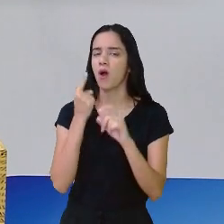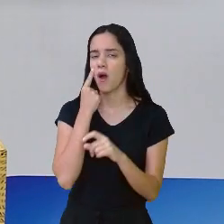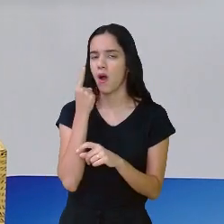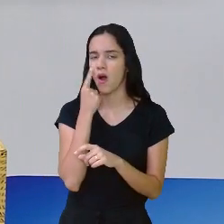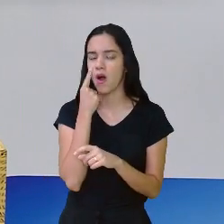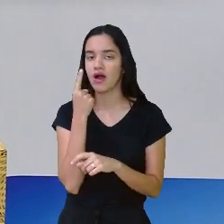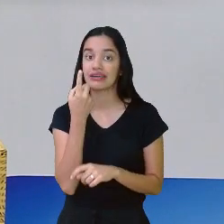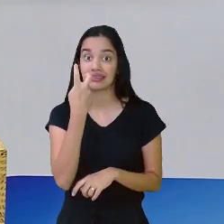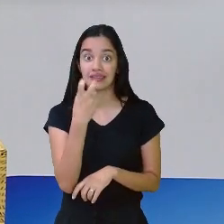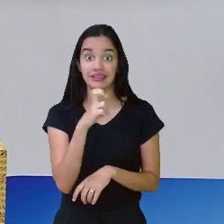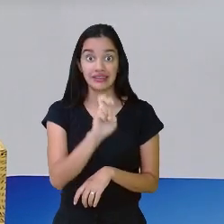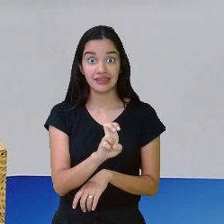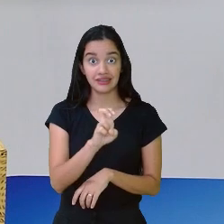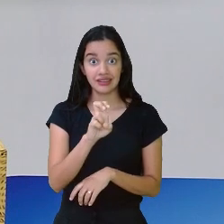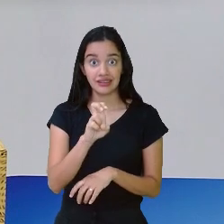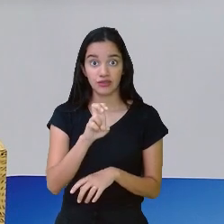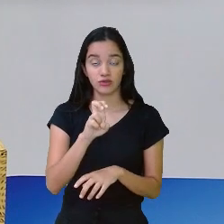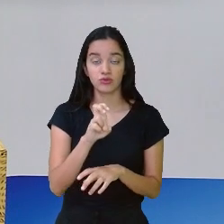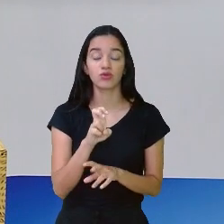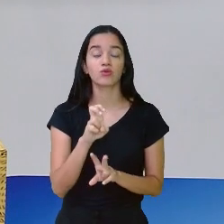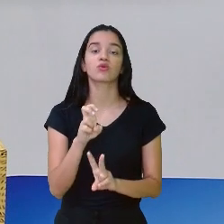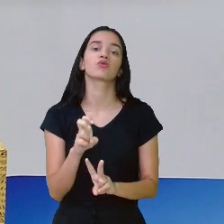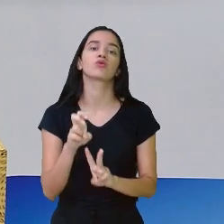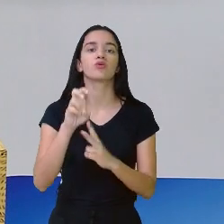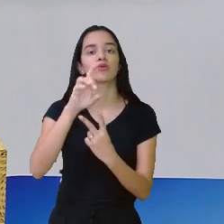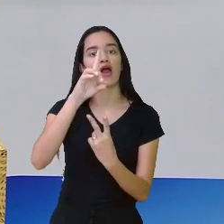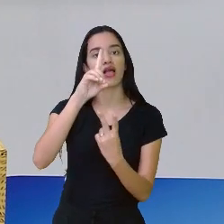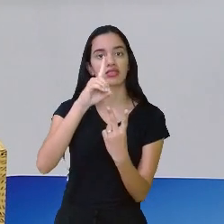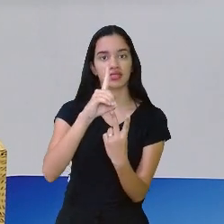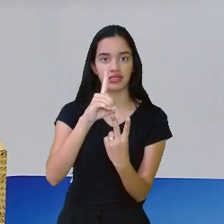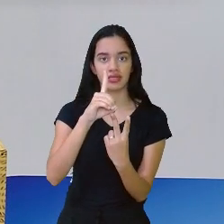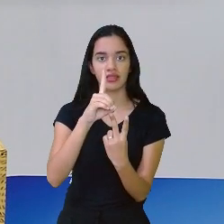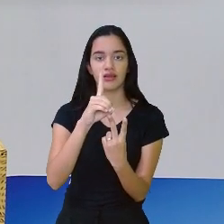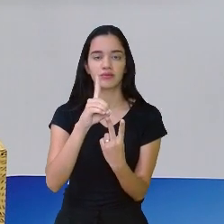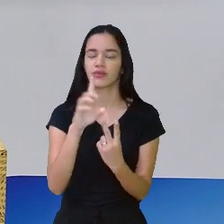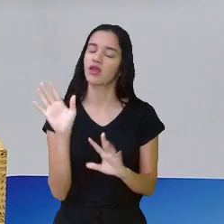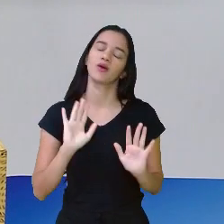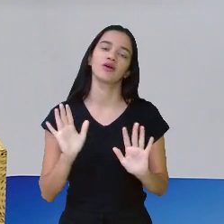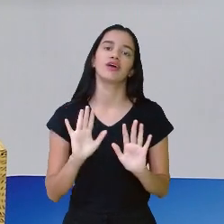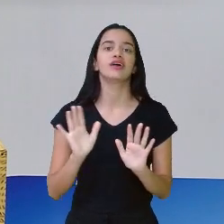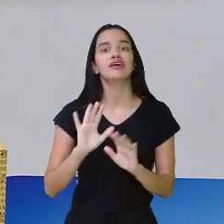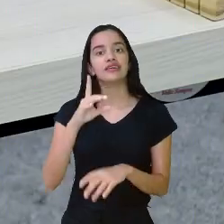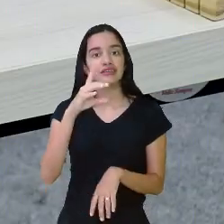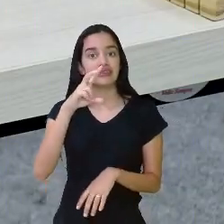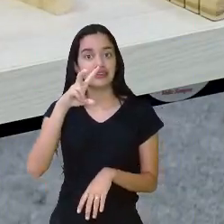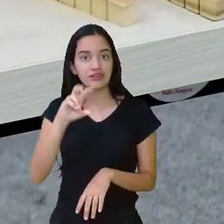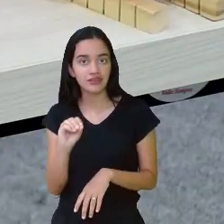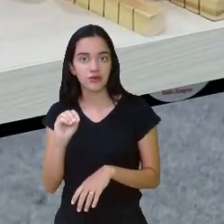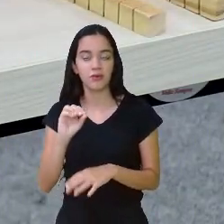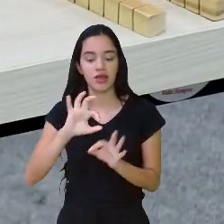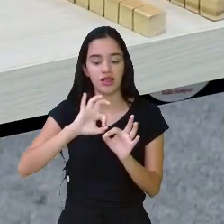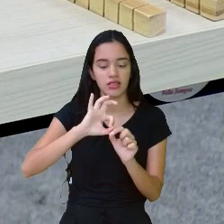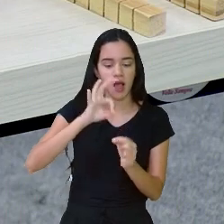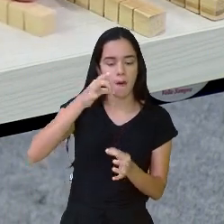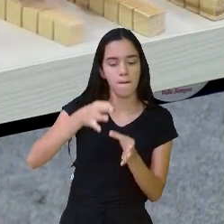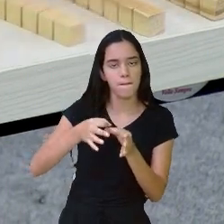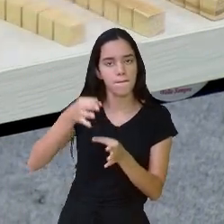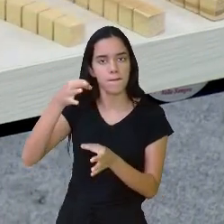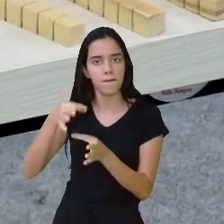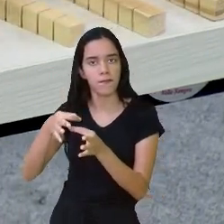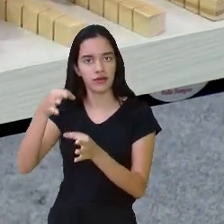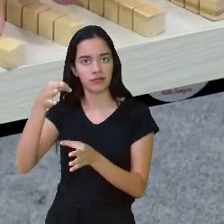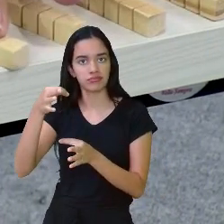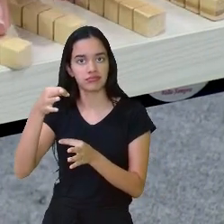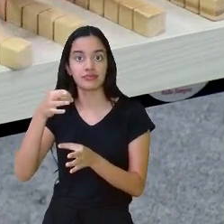5 dezenas. 50 pacotes, ou 50 palitos, então 5 dezenas.